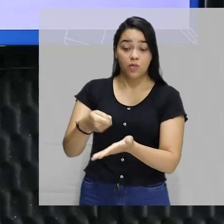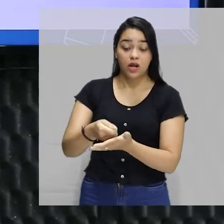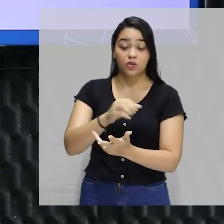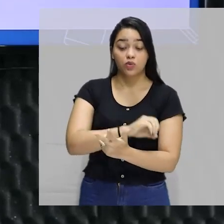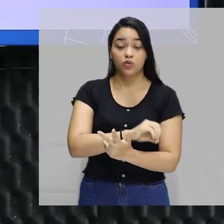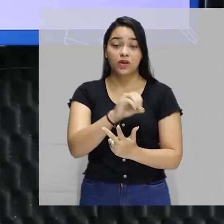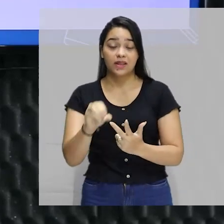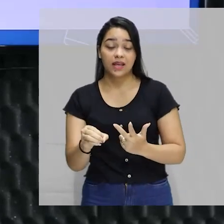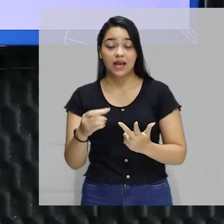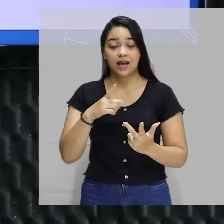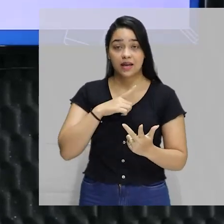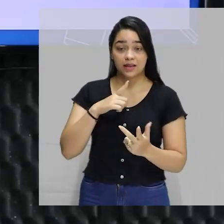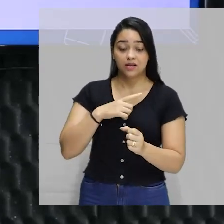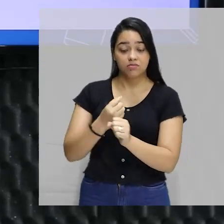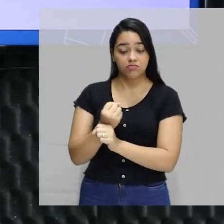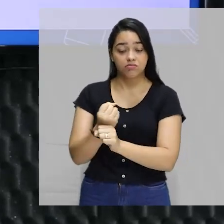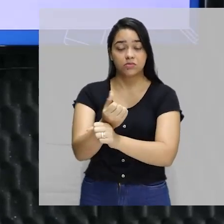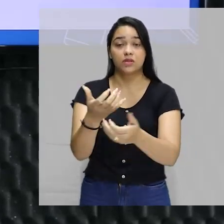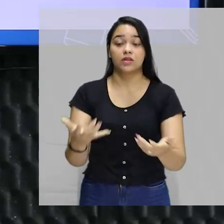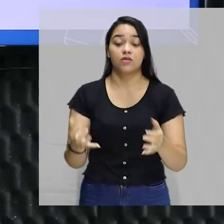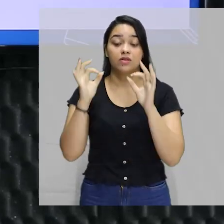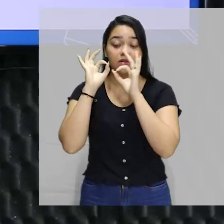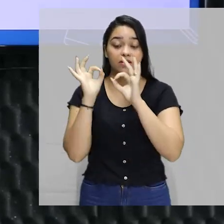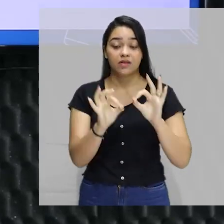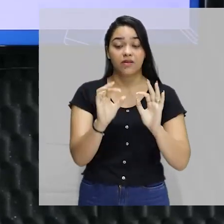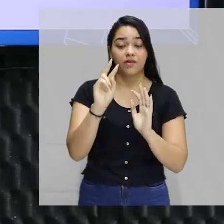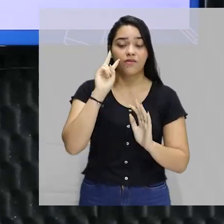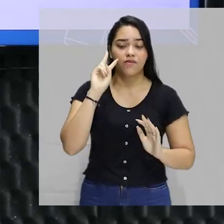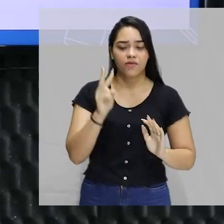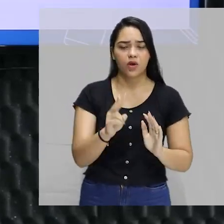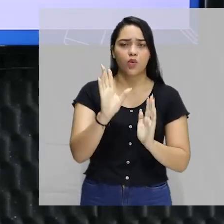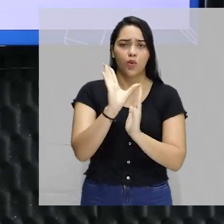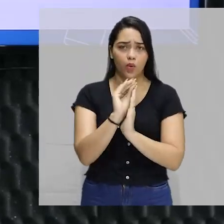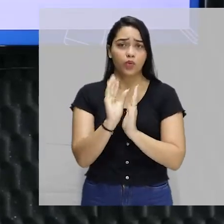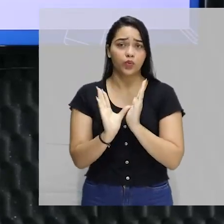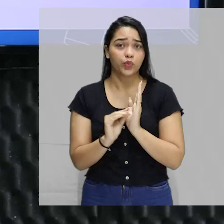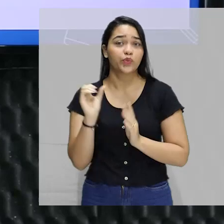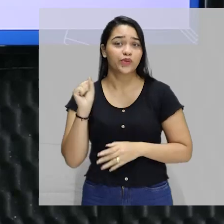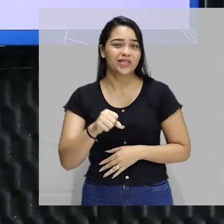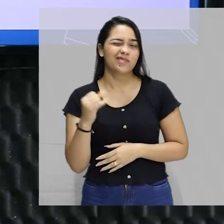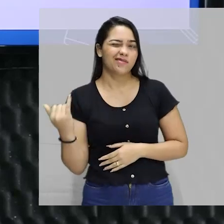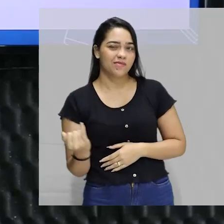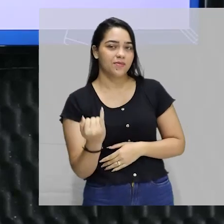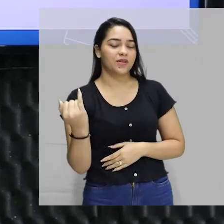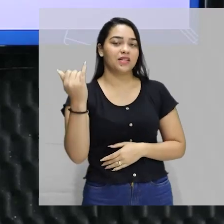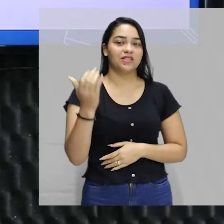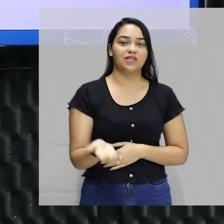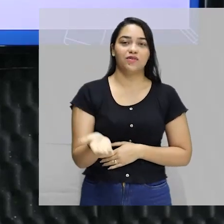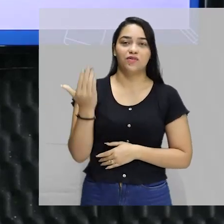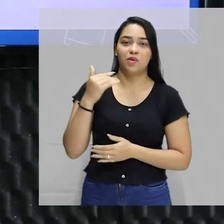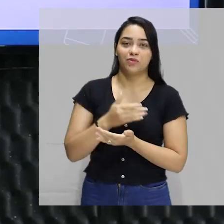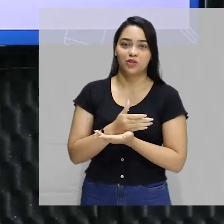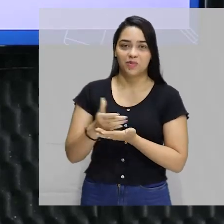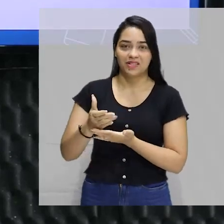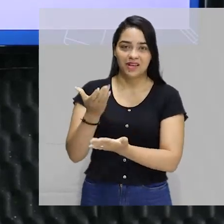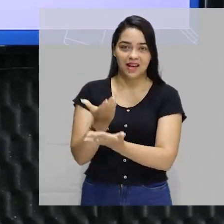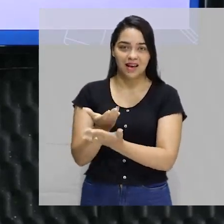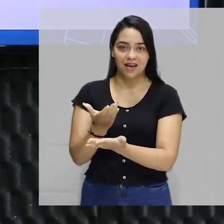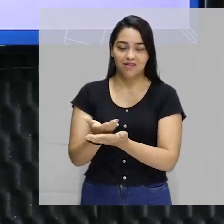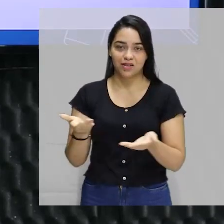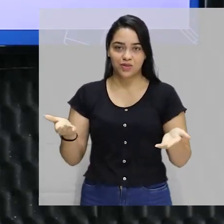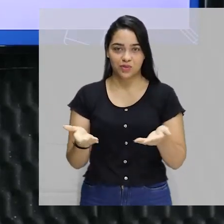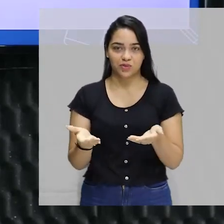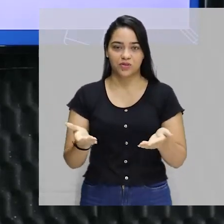Enem durante os últimos anos. Então, se liga nesse conteúdo, que é um conteúdo bem importante. Vamos lá começar nossa aula de